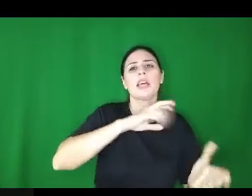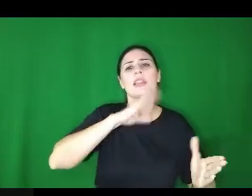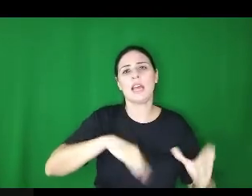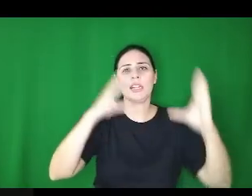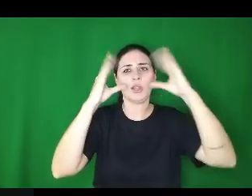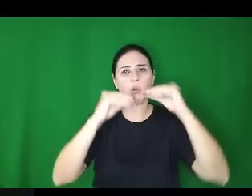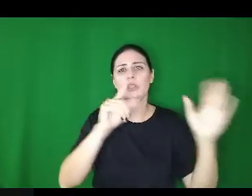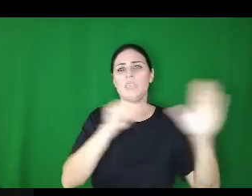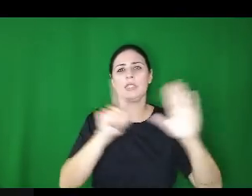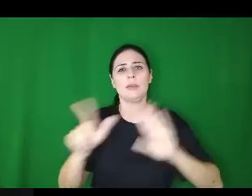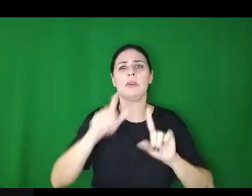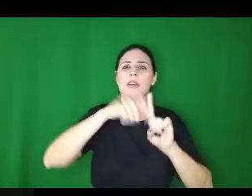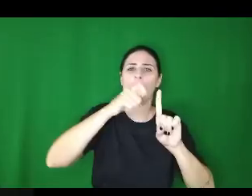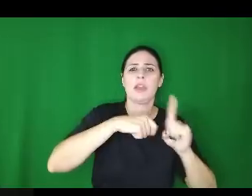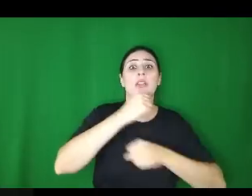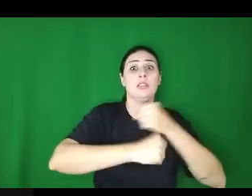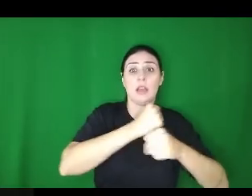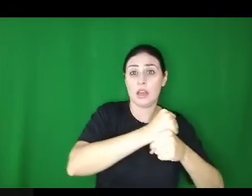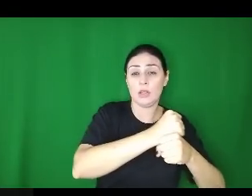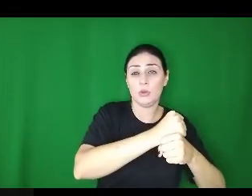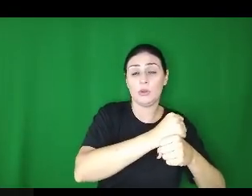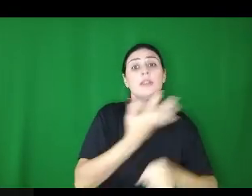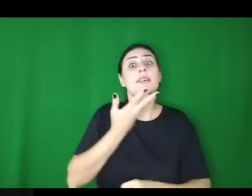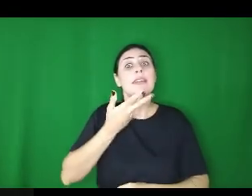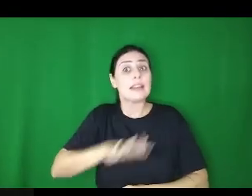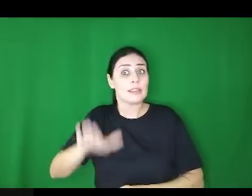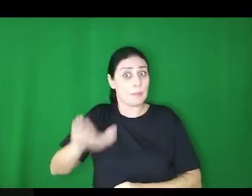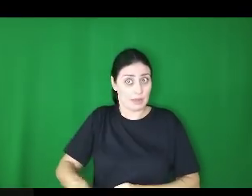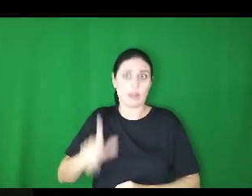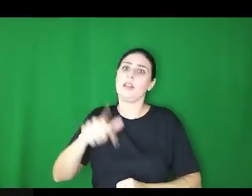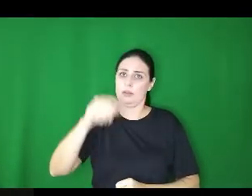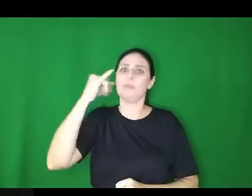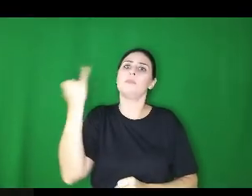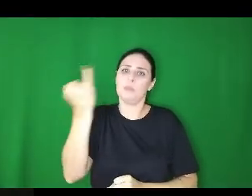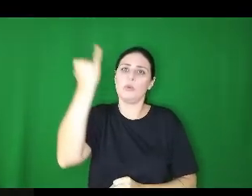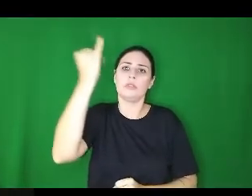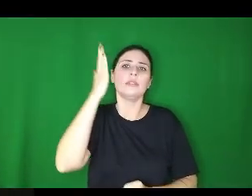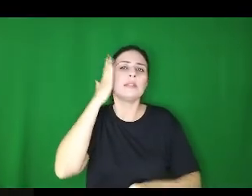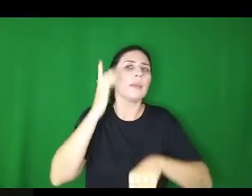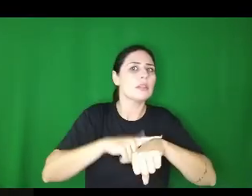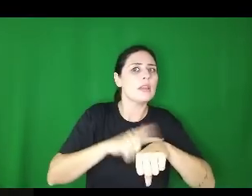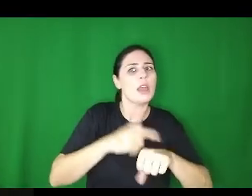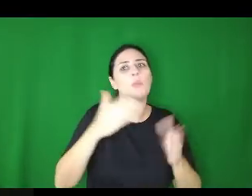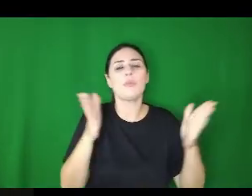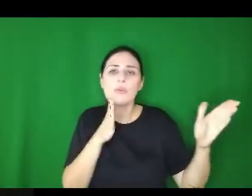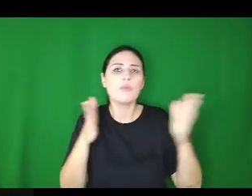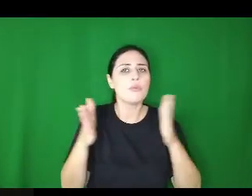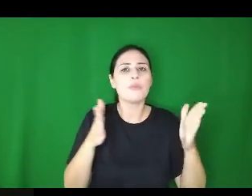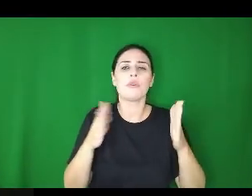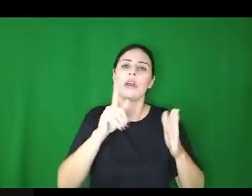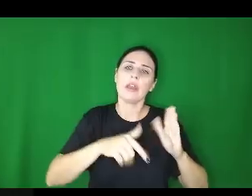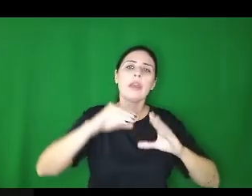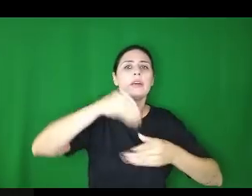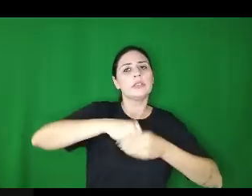de madeira? Né? Não, ela, mesmo com escola ou sem escola, a composição dos